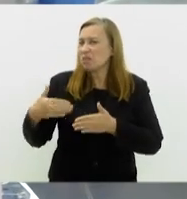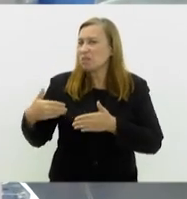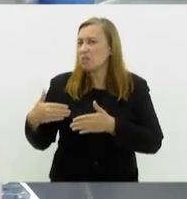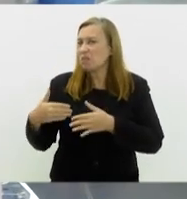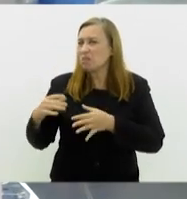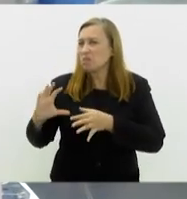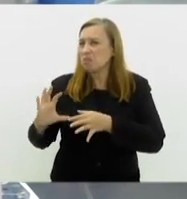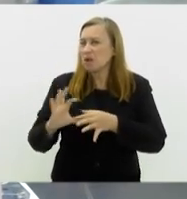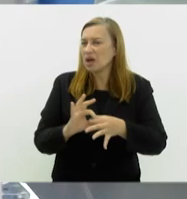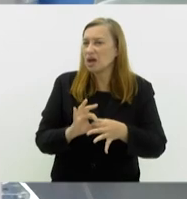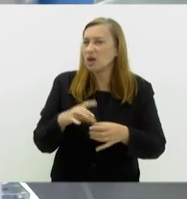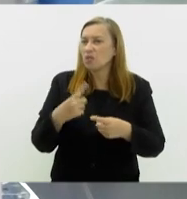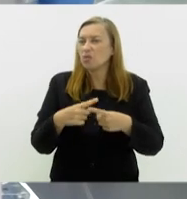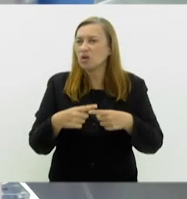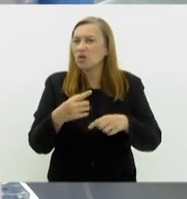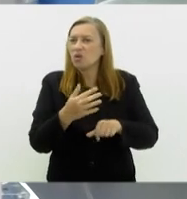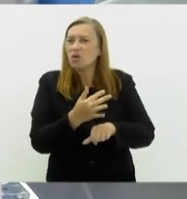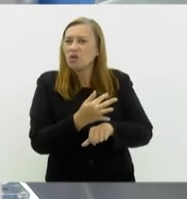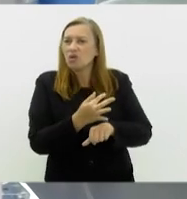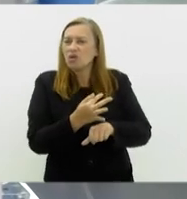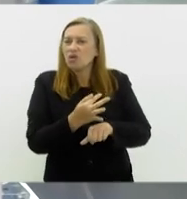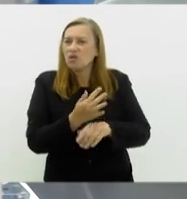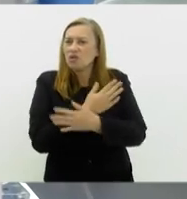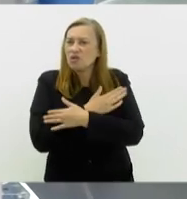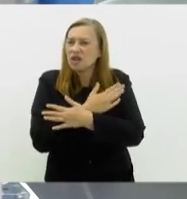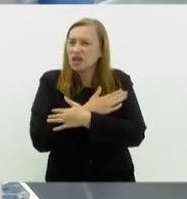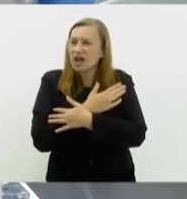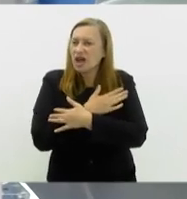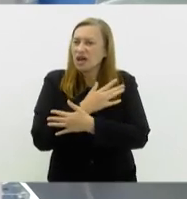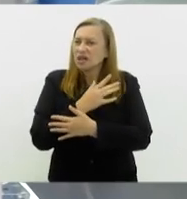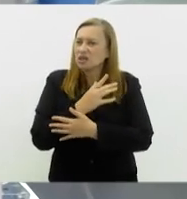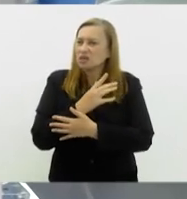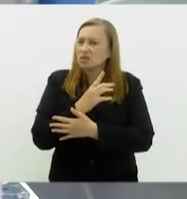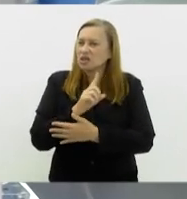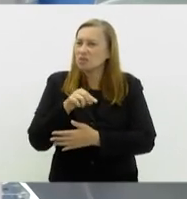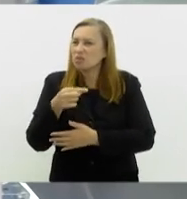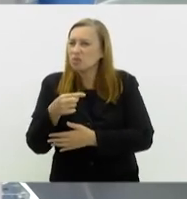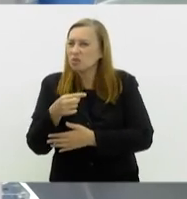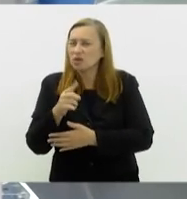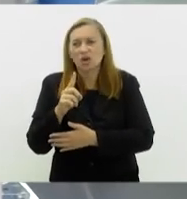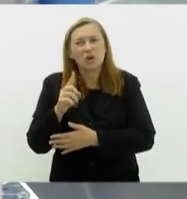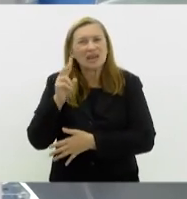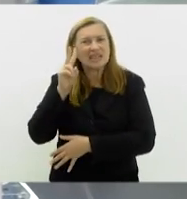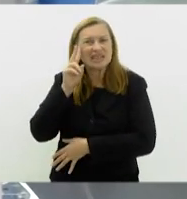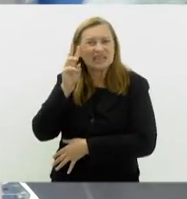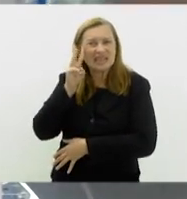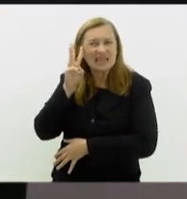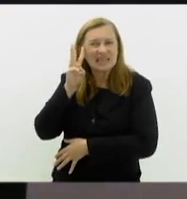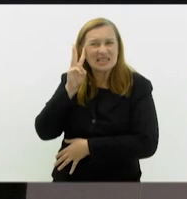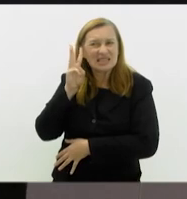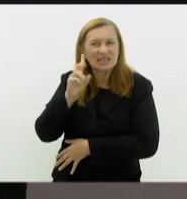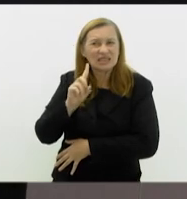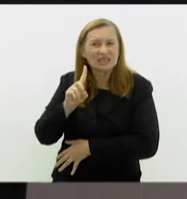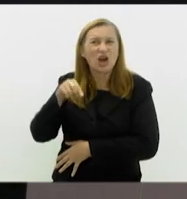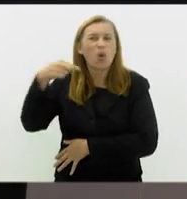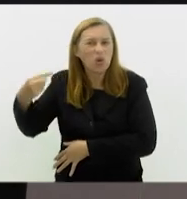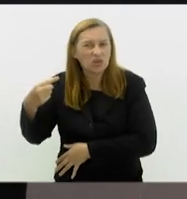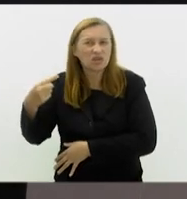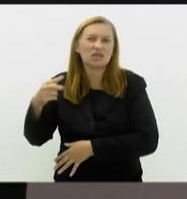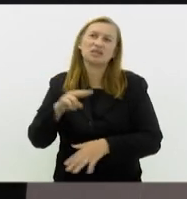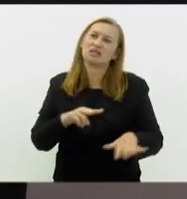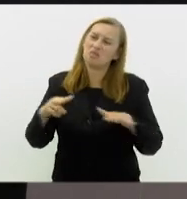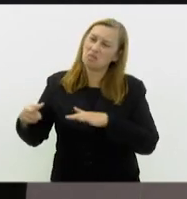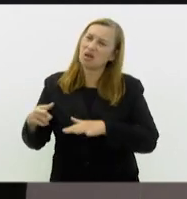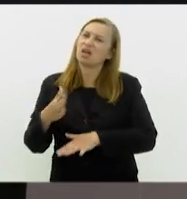causa que o feriado é no anterior por segurança podia botar na na terça né que é na na outra semana né É porque vai